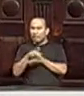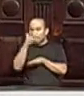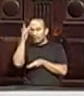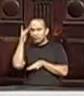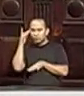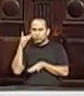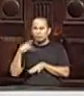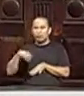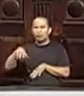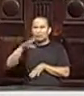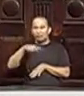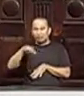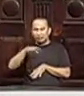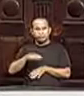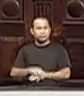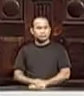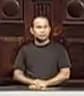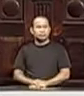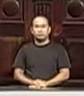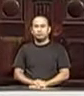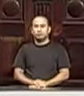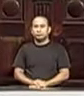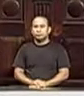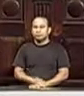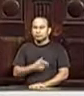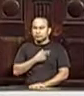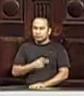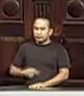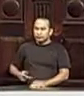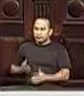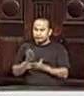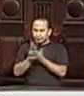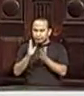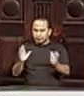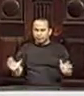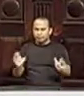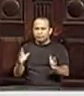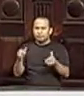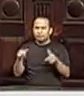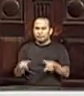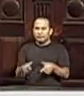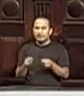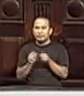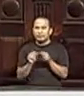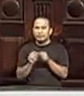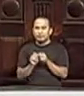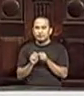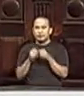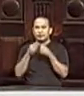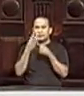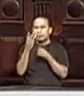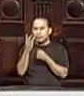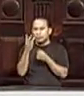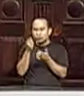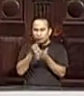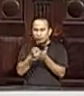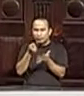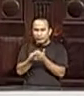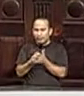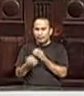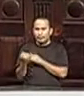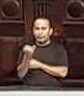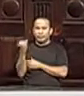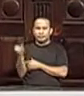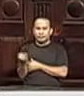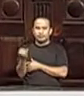na região metropolitana. Senhor presidente, para encerrar, eu gostaria de fazer 3 cobranças importantes